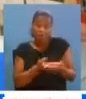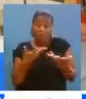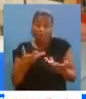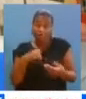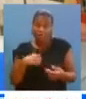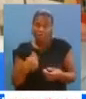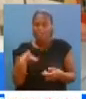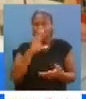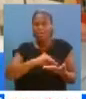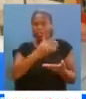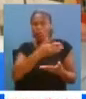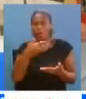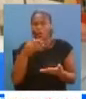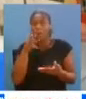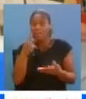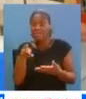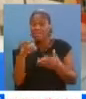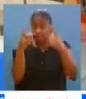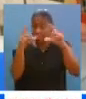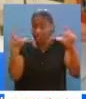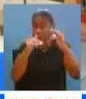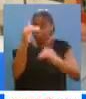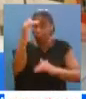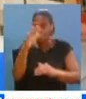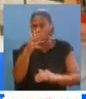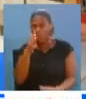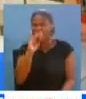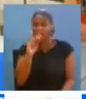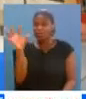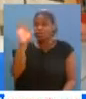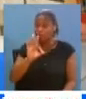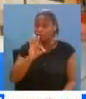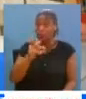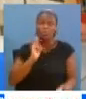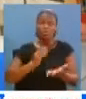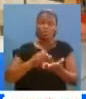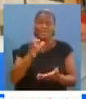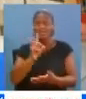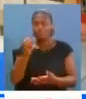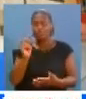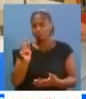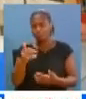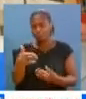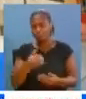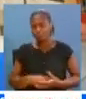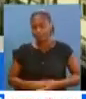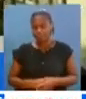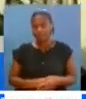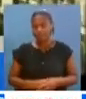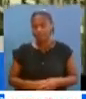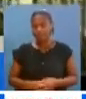Cabo Verde tem mais de 11 mil empresas, um acréscimo de quase 10% nos últimos 6 anos.